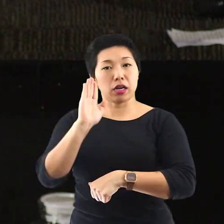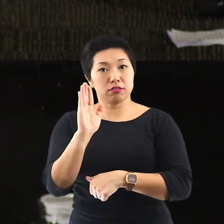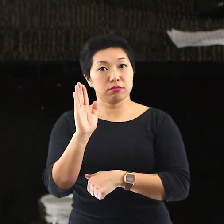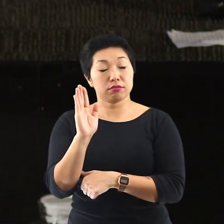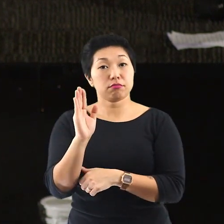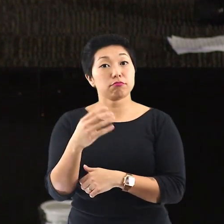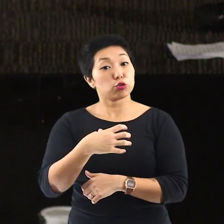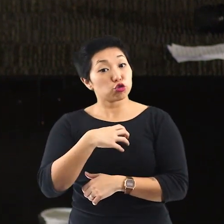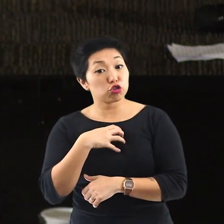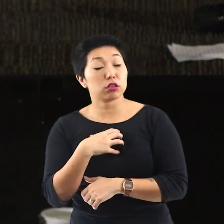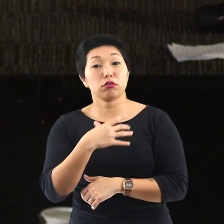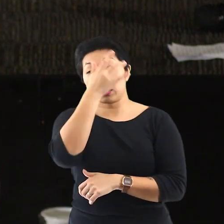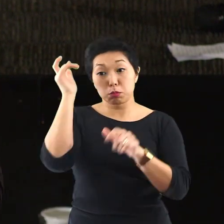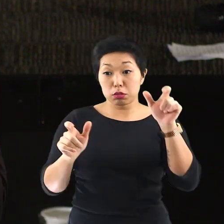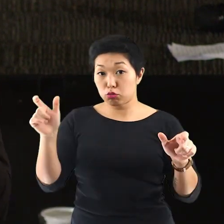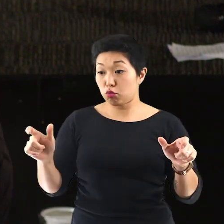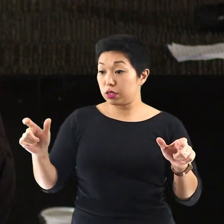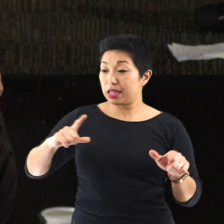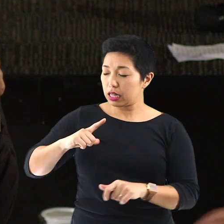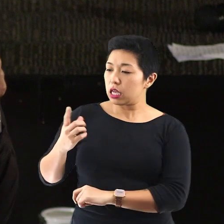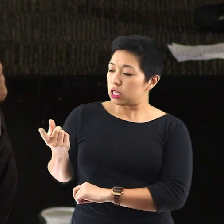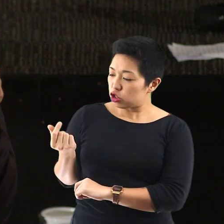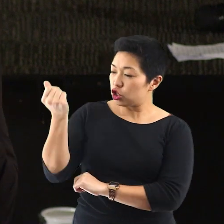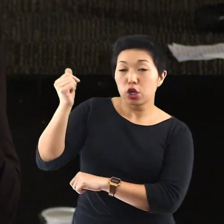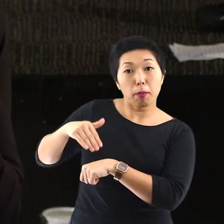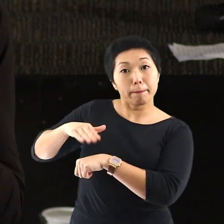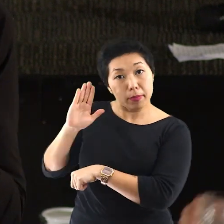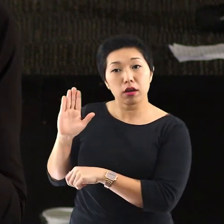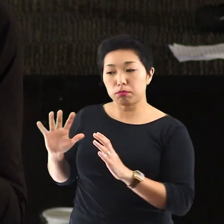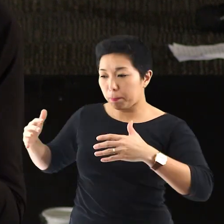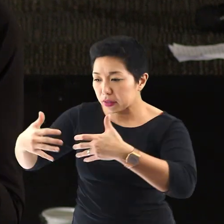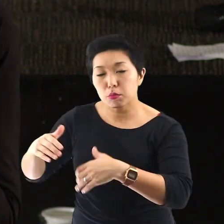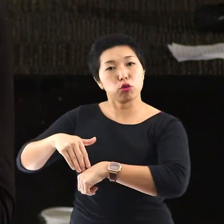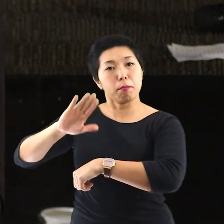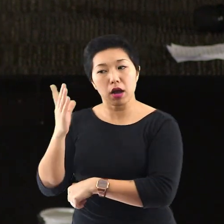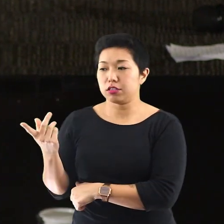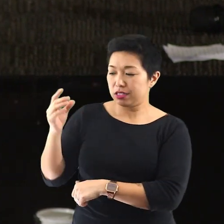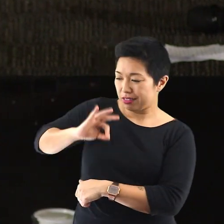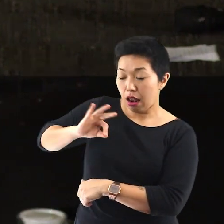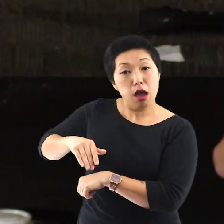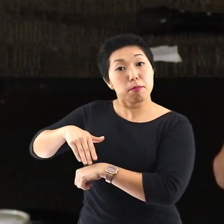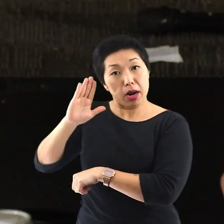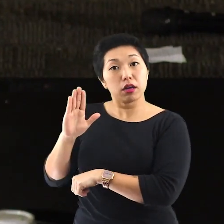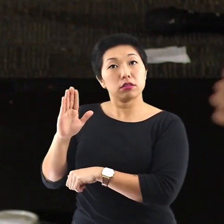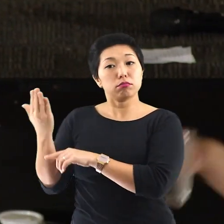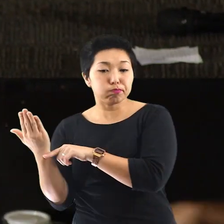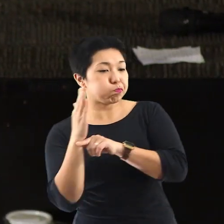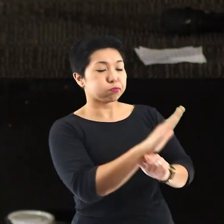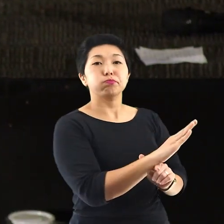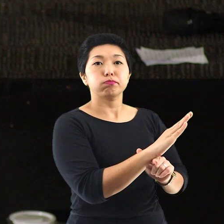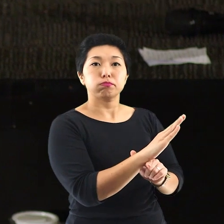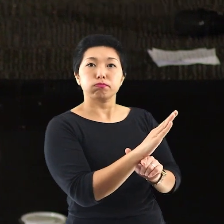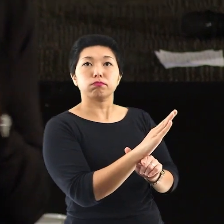com que aquelas pessoas que detêm mais recursos, maior patrimônio, maior renda,